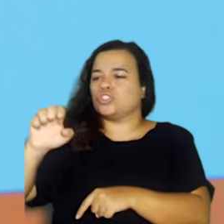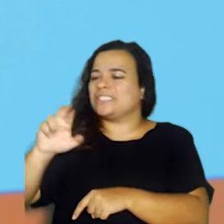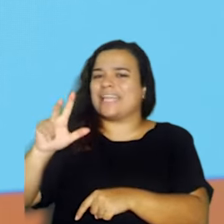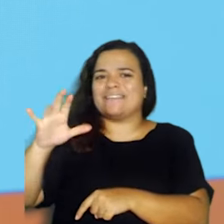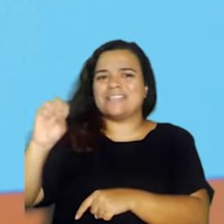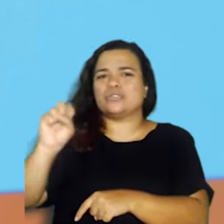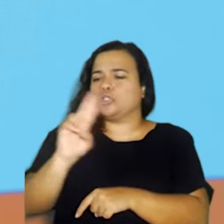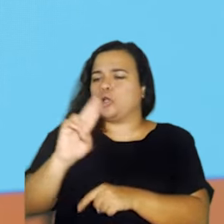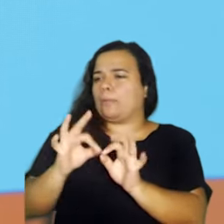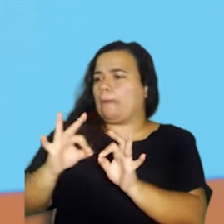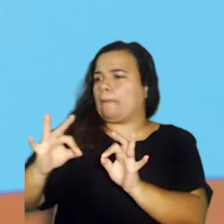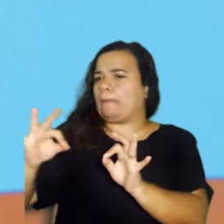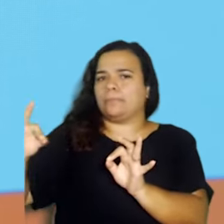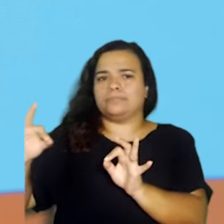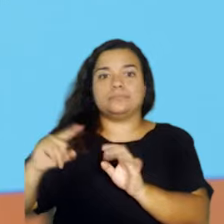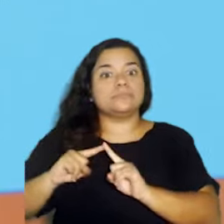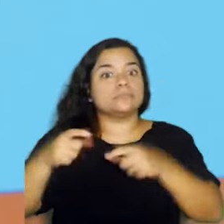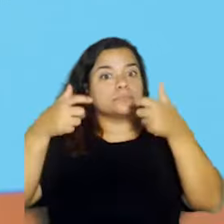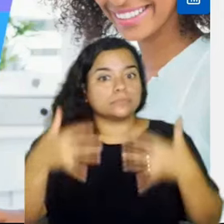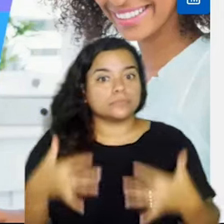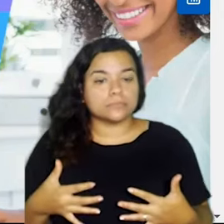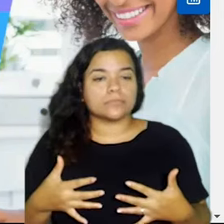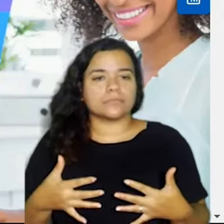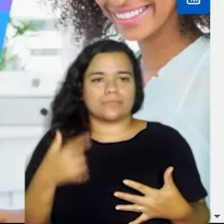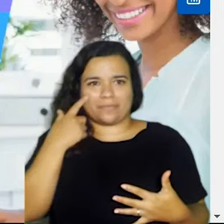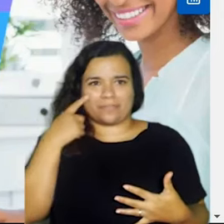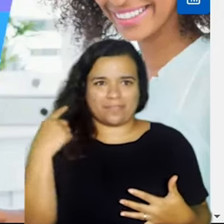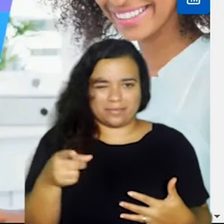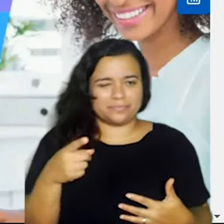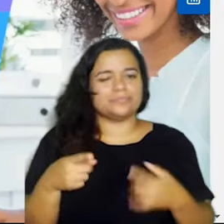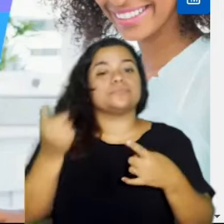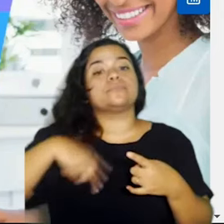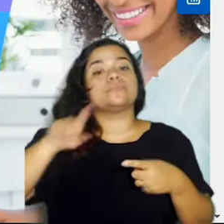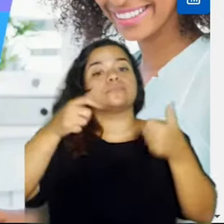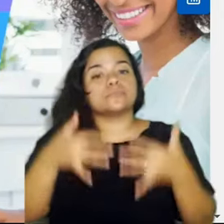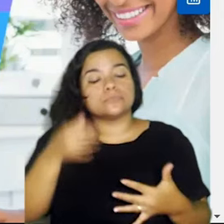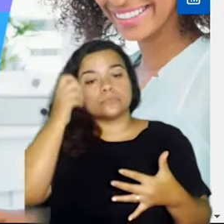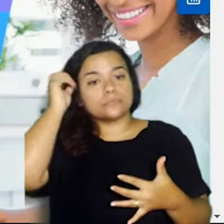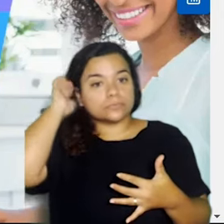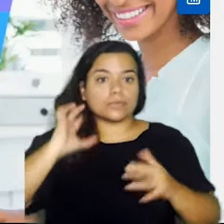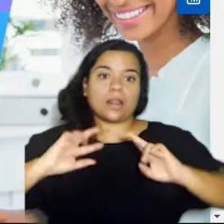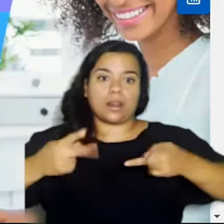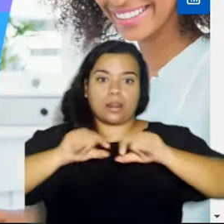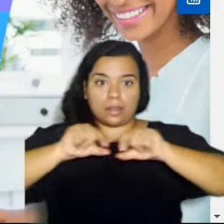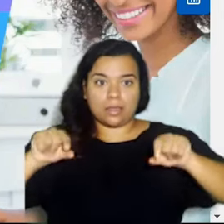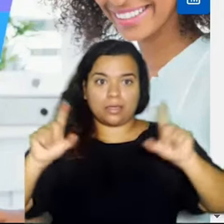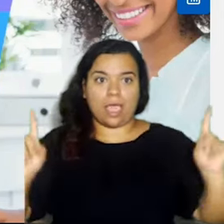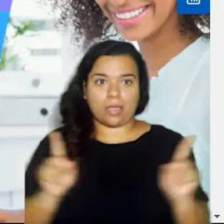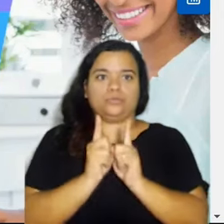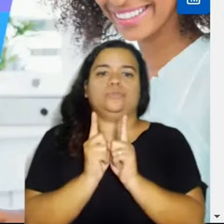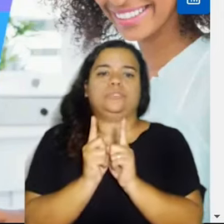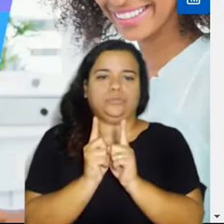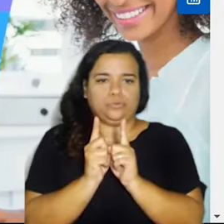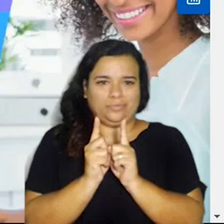nome que traz aqui mas é o quando a gente chama de de de link reduzido